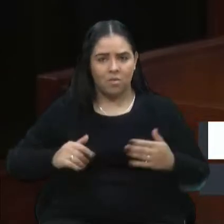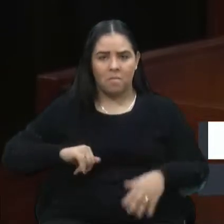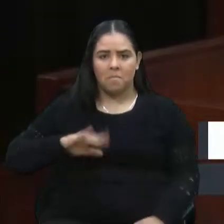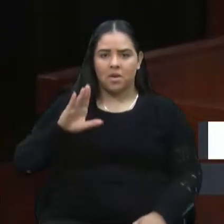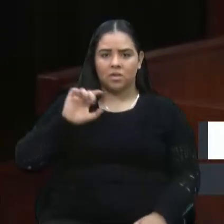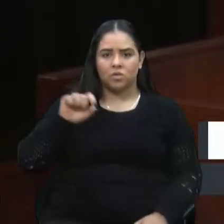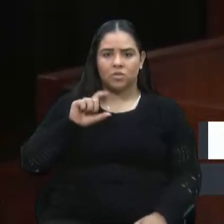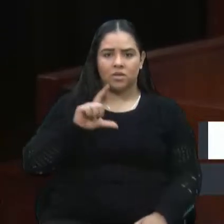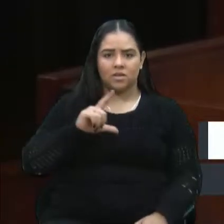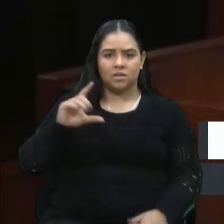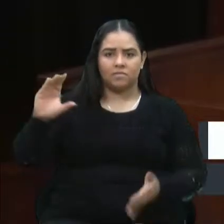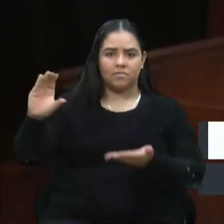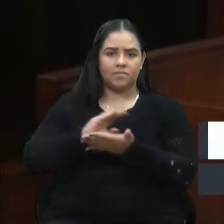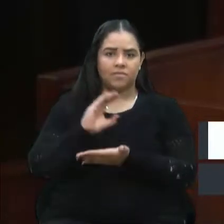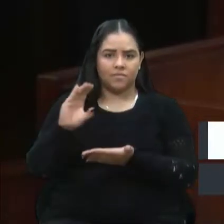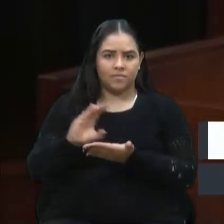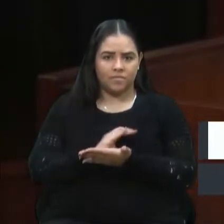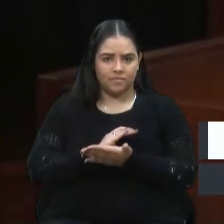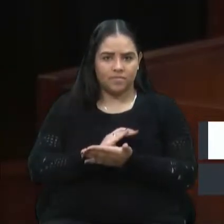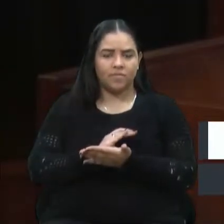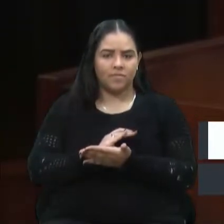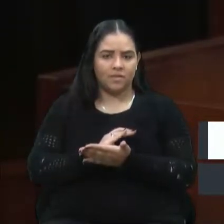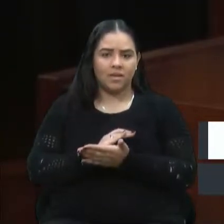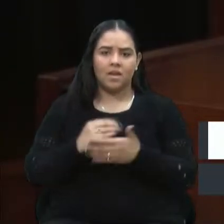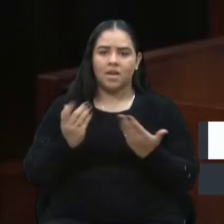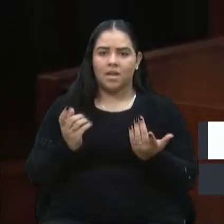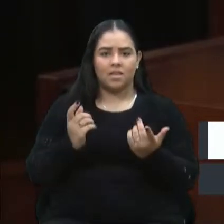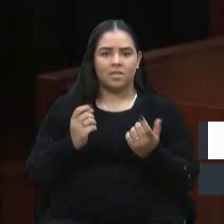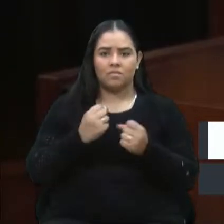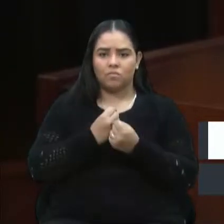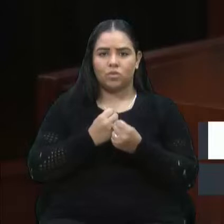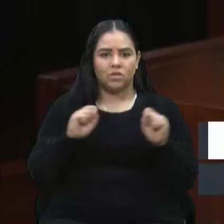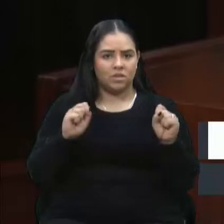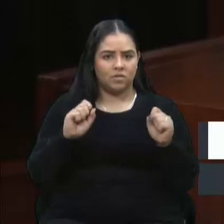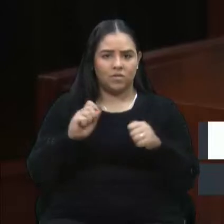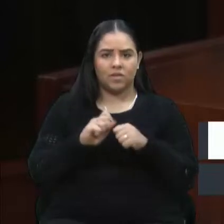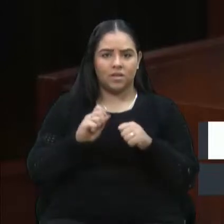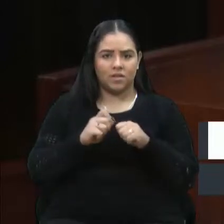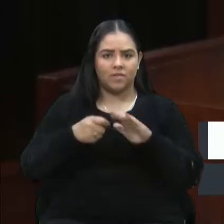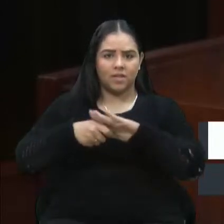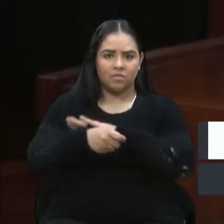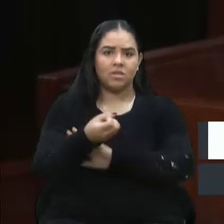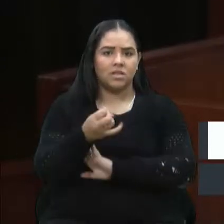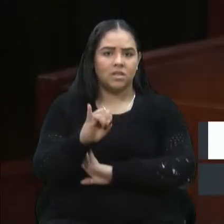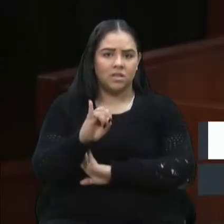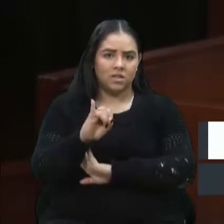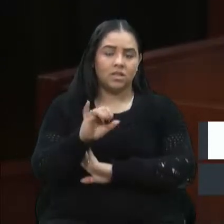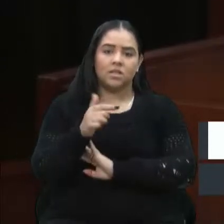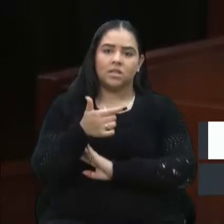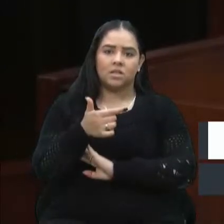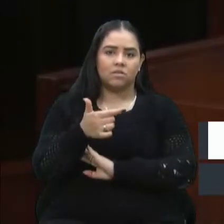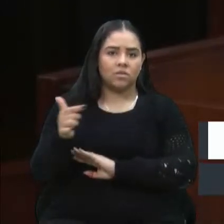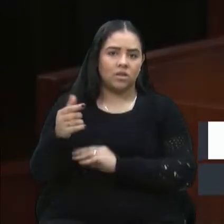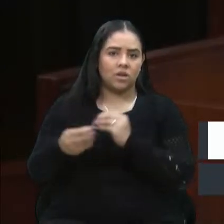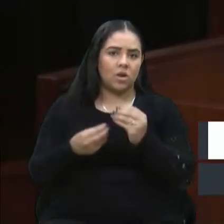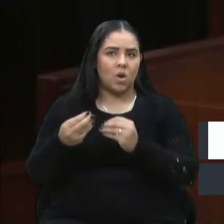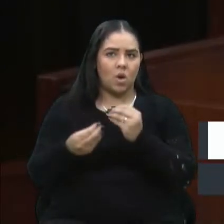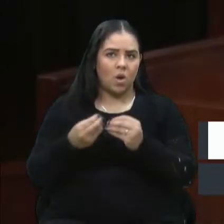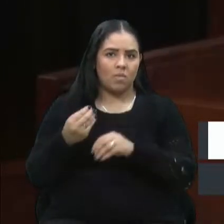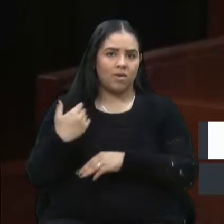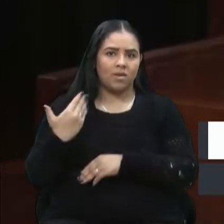do que arrecada. Então, é impossível tu fazer grandes investimentos se tu não tiver